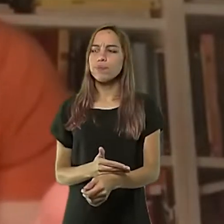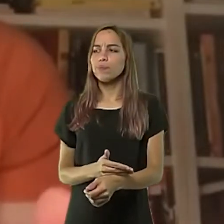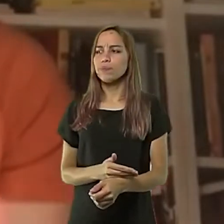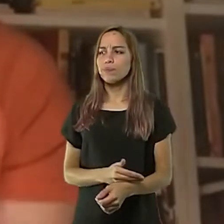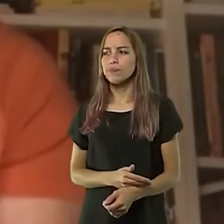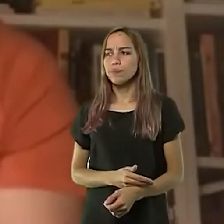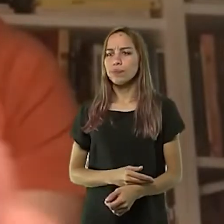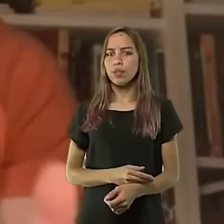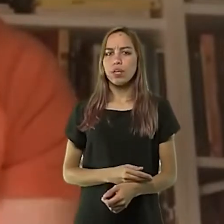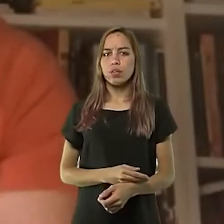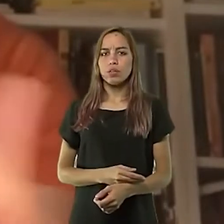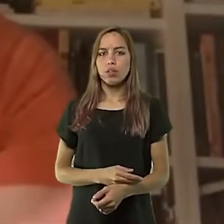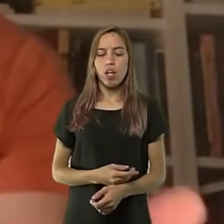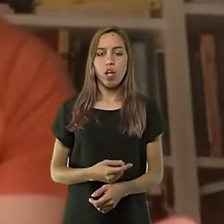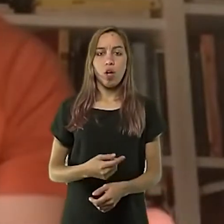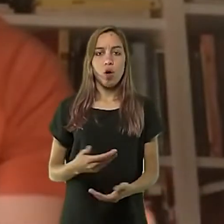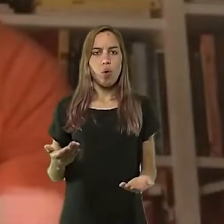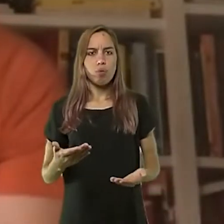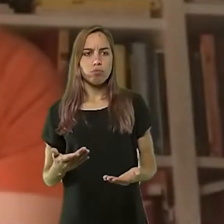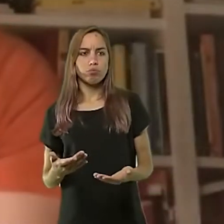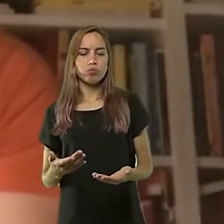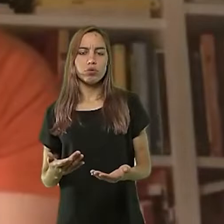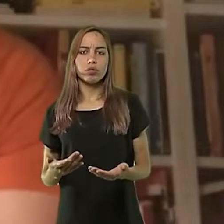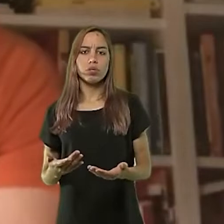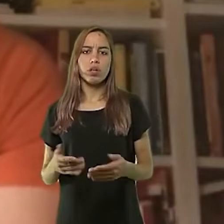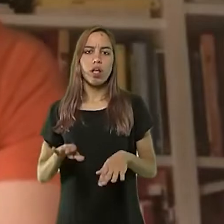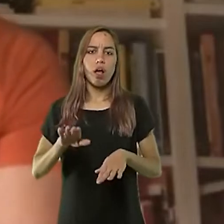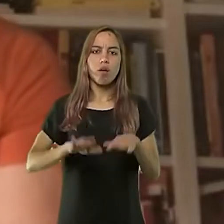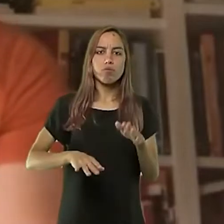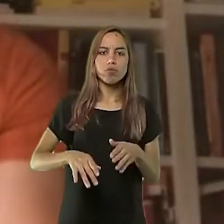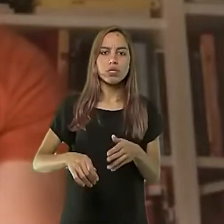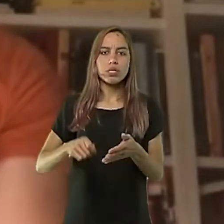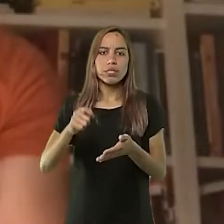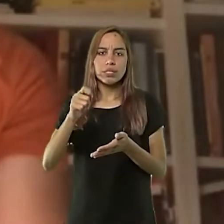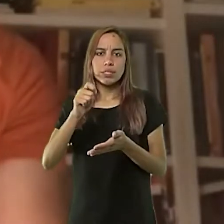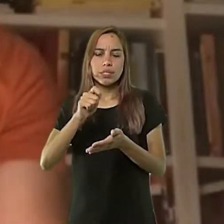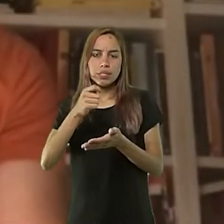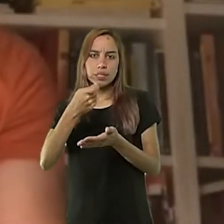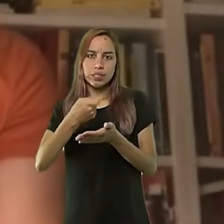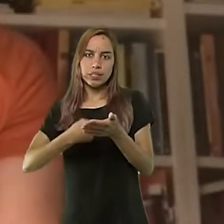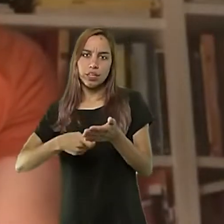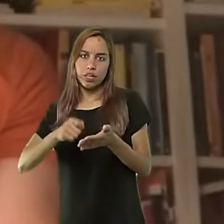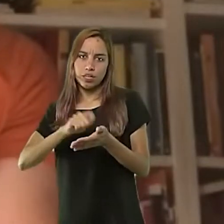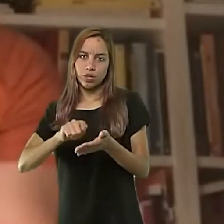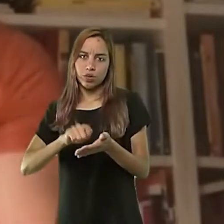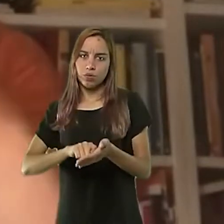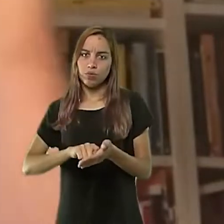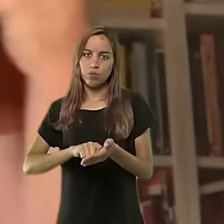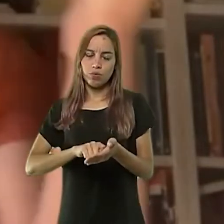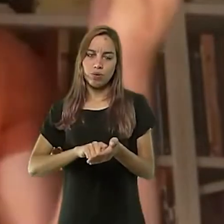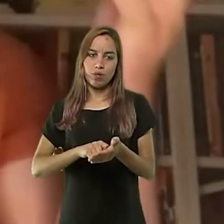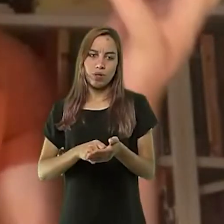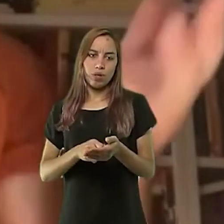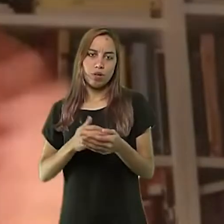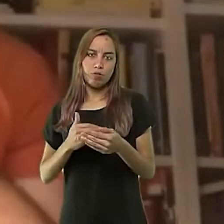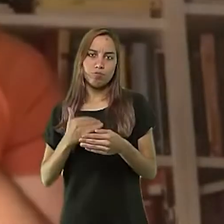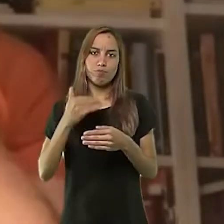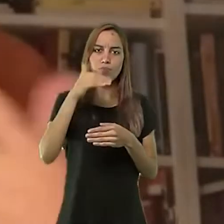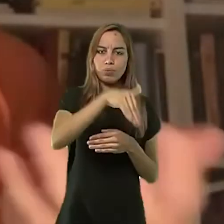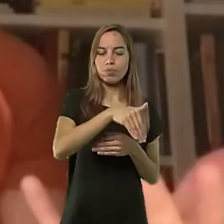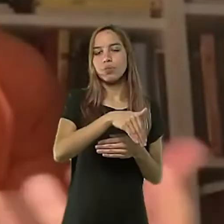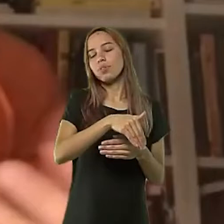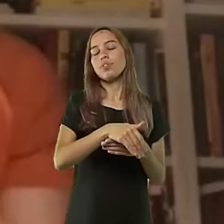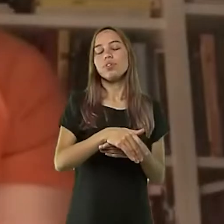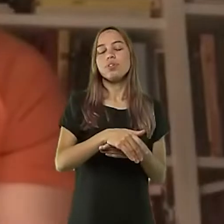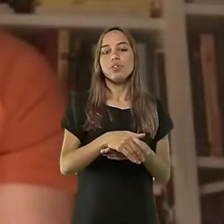saltamos esses passos. Hoje em dia os escritores saltam muito esse espaço, o espaço da descrição. E que tem que ver, acho eu,